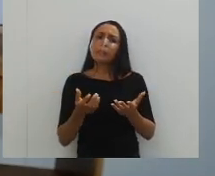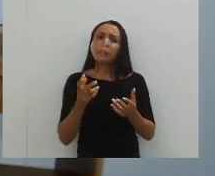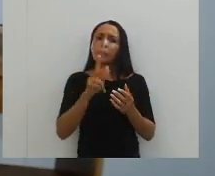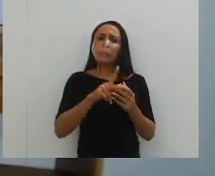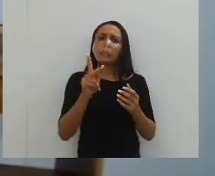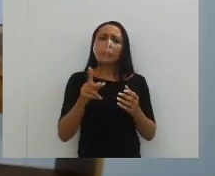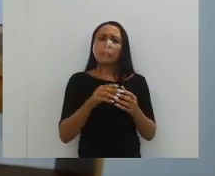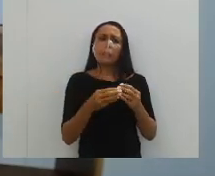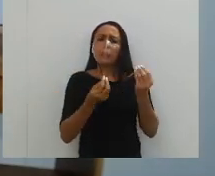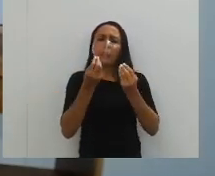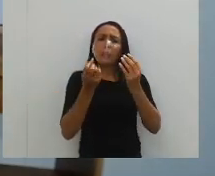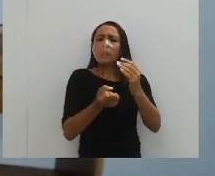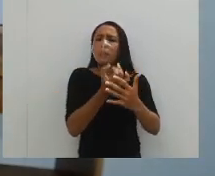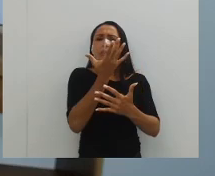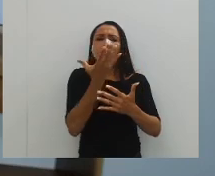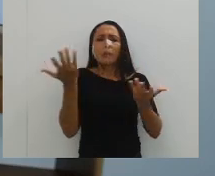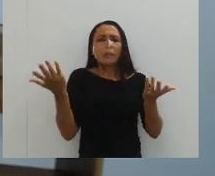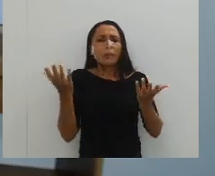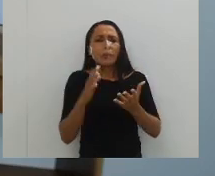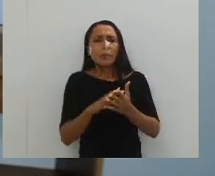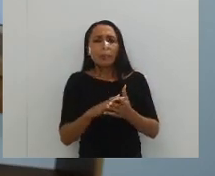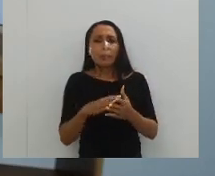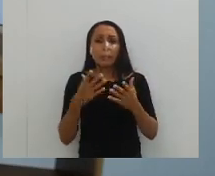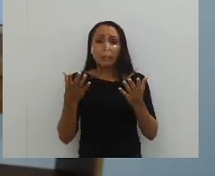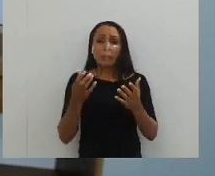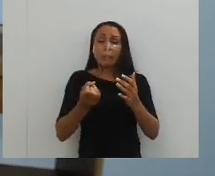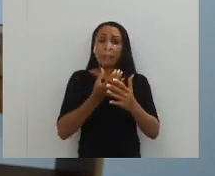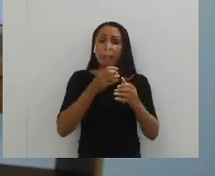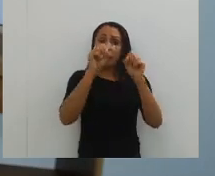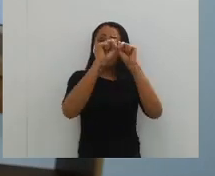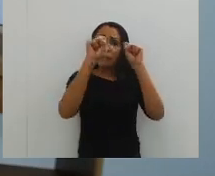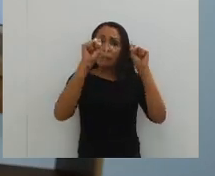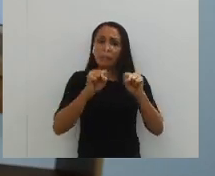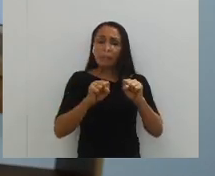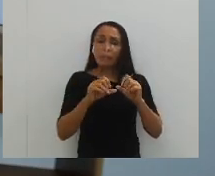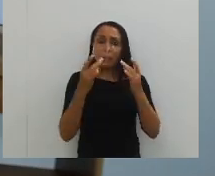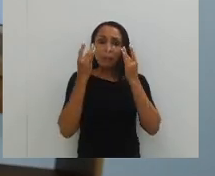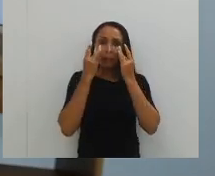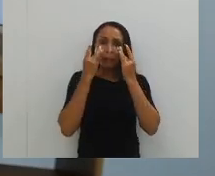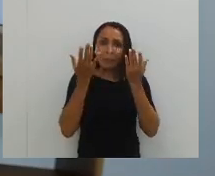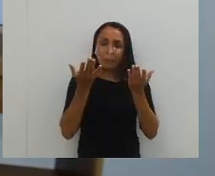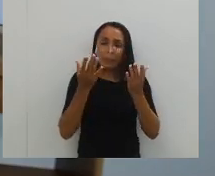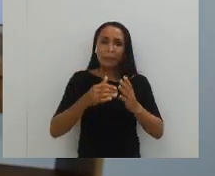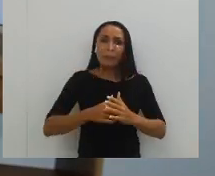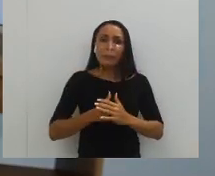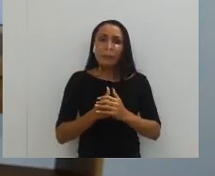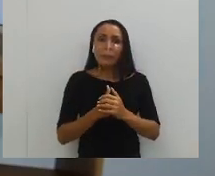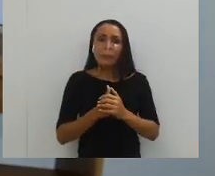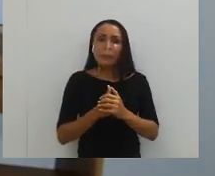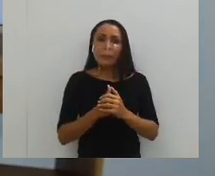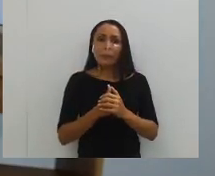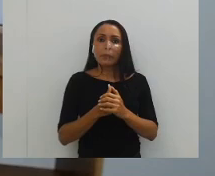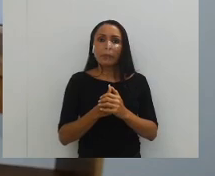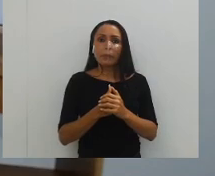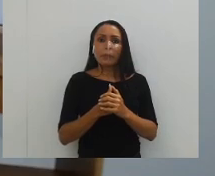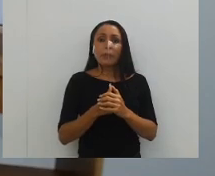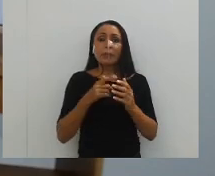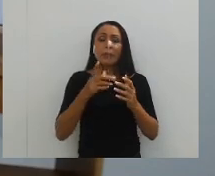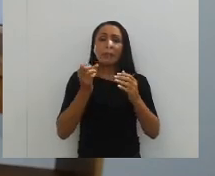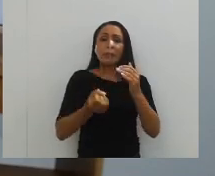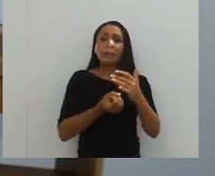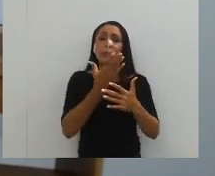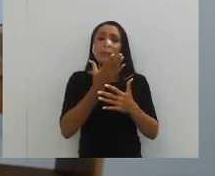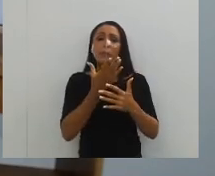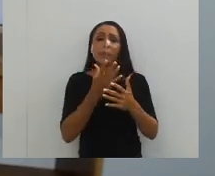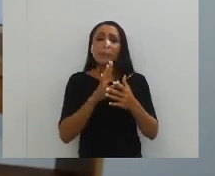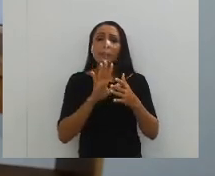ele criou essas categorias? Ei, quando ele cria o sistema binominal, olha para mim, quando ele cria o sistema binominal, ele cria,